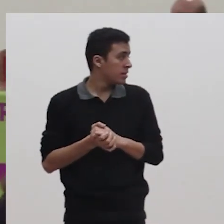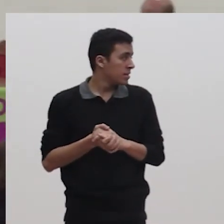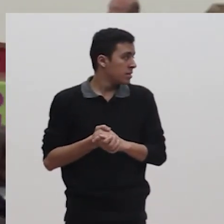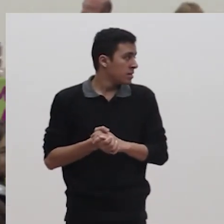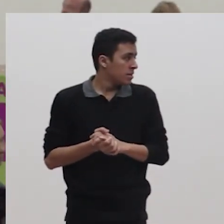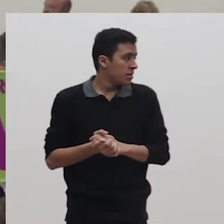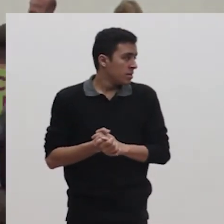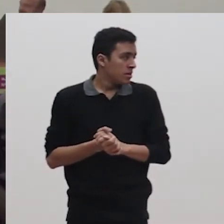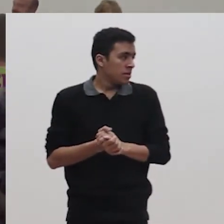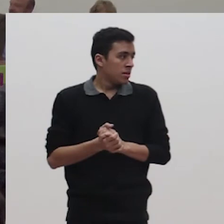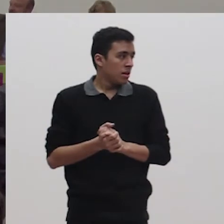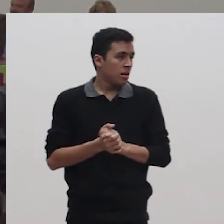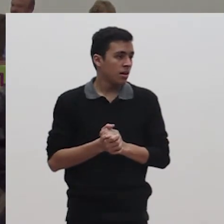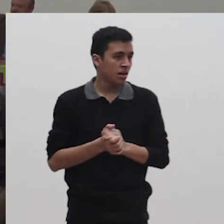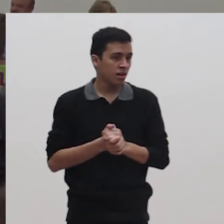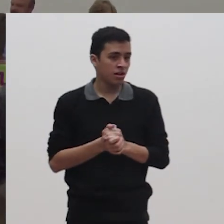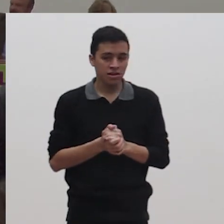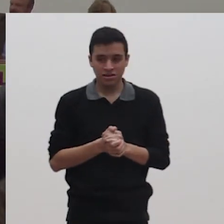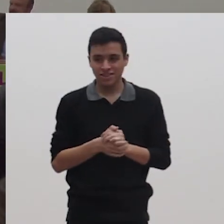Muito bem.